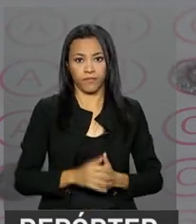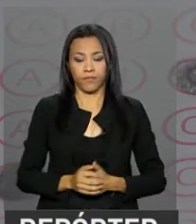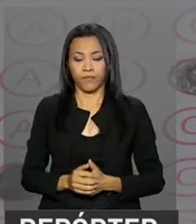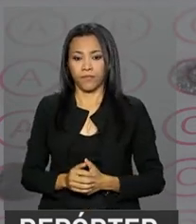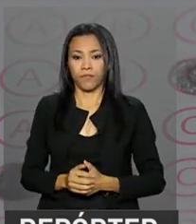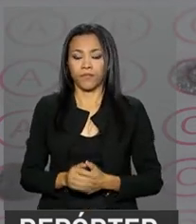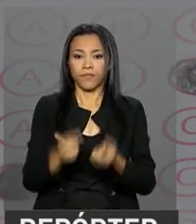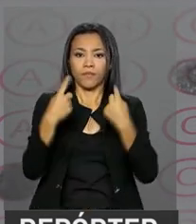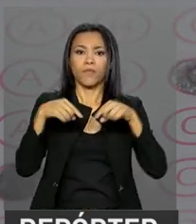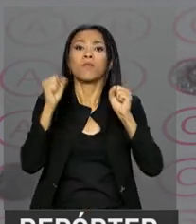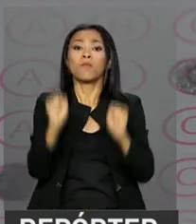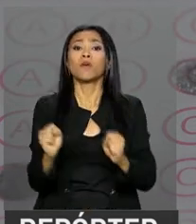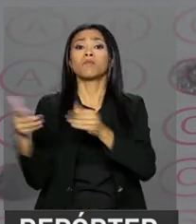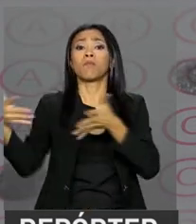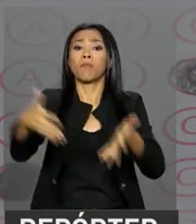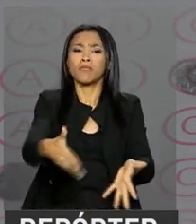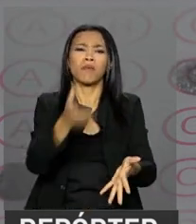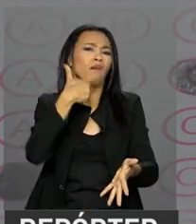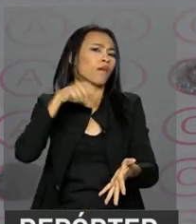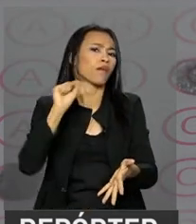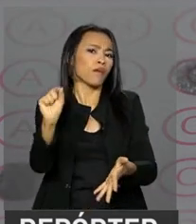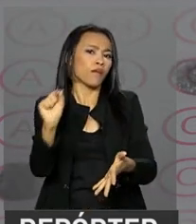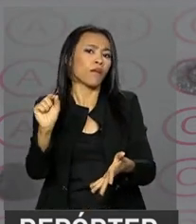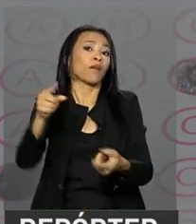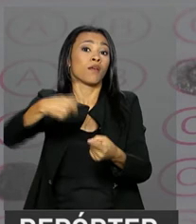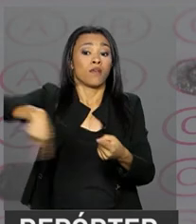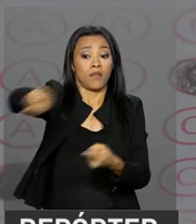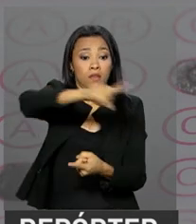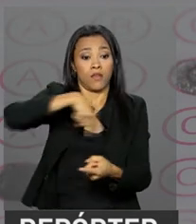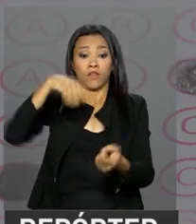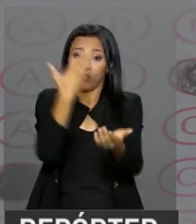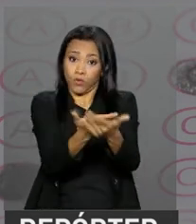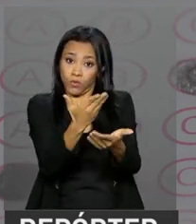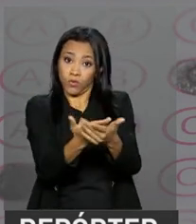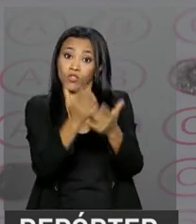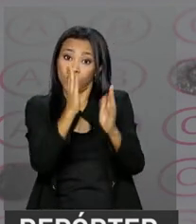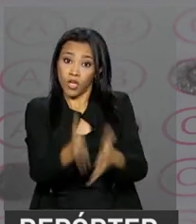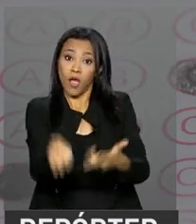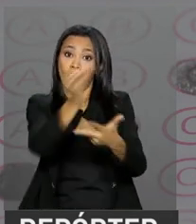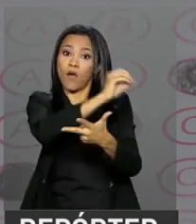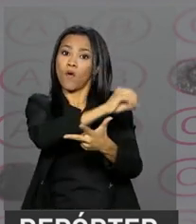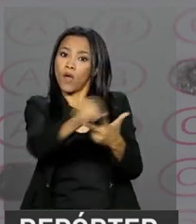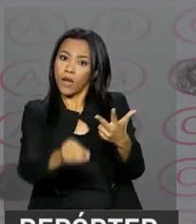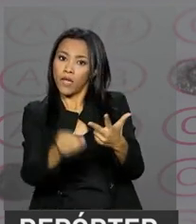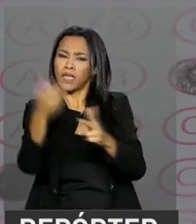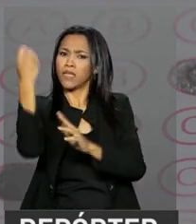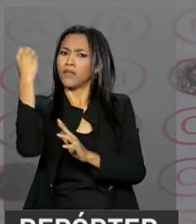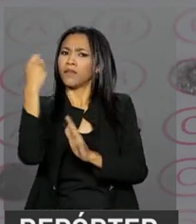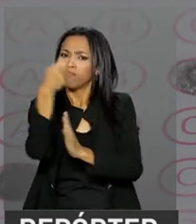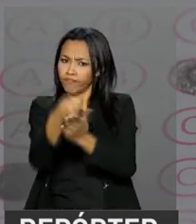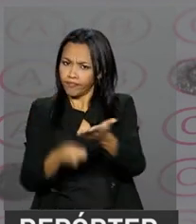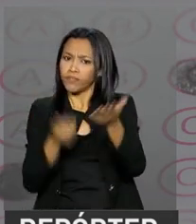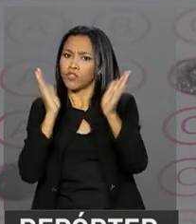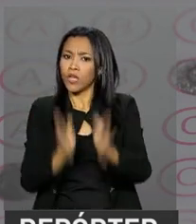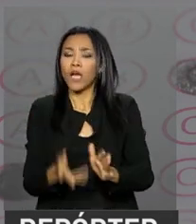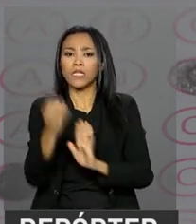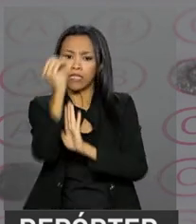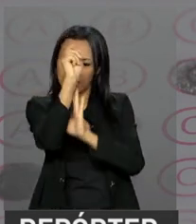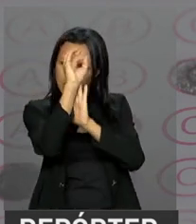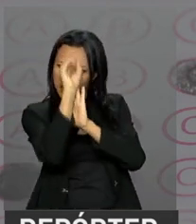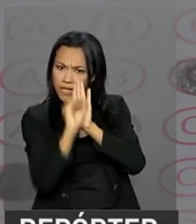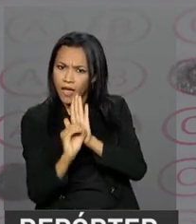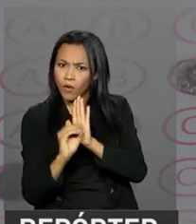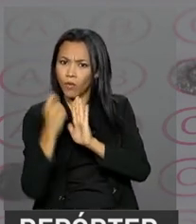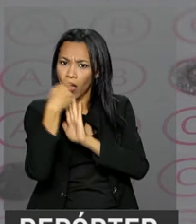sisu.mec.gov.br. Podem participar da seleção estudantes que tenham feito o Enem e que não zeraram a redação. O resultado vai